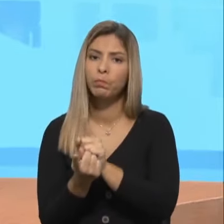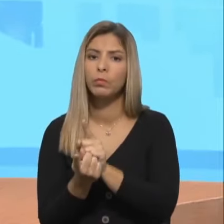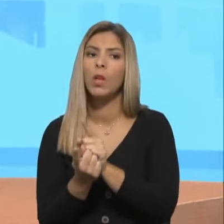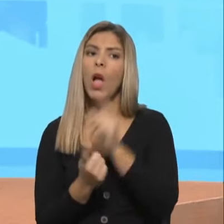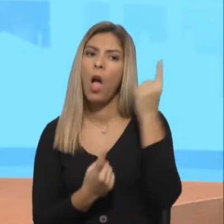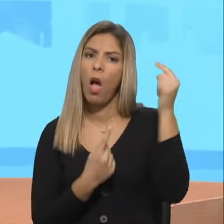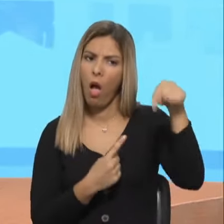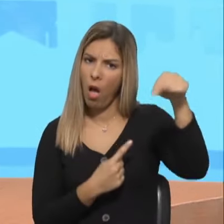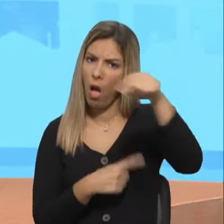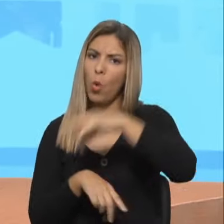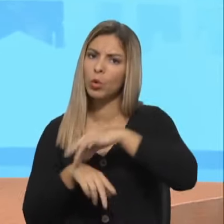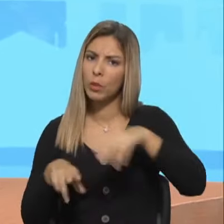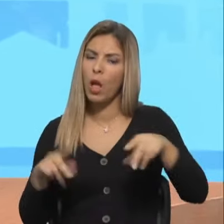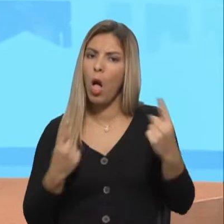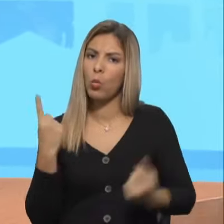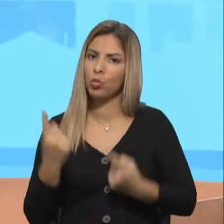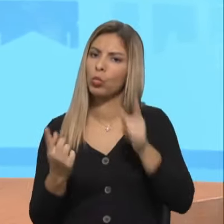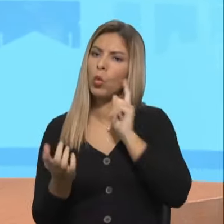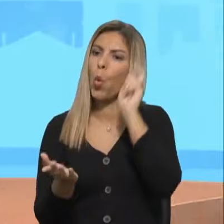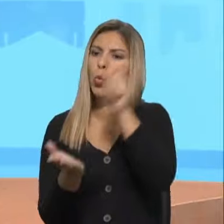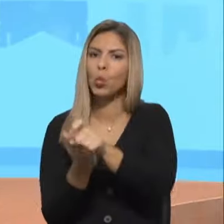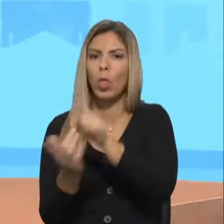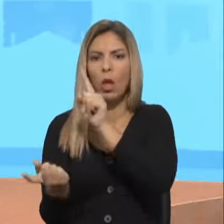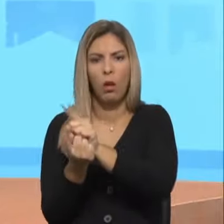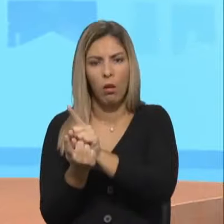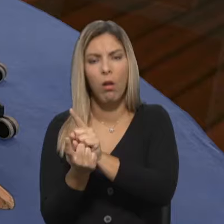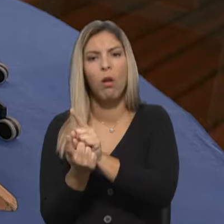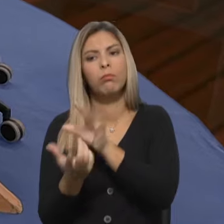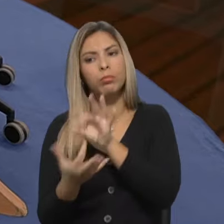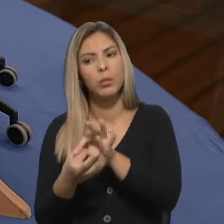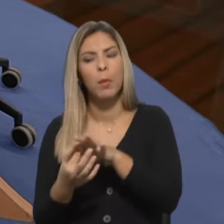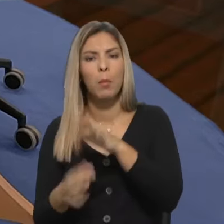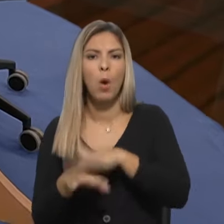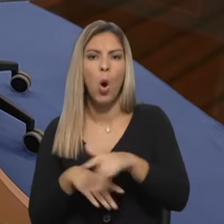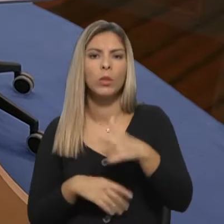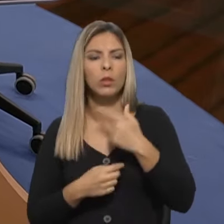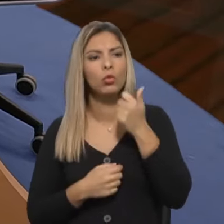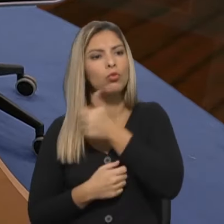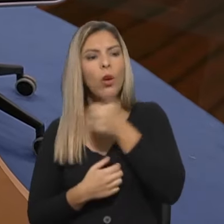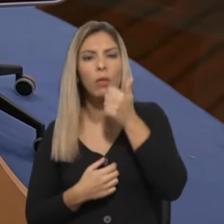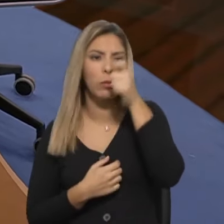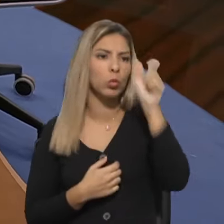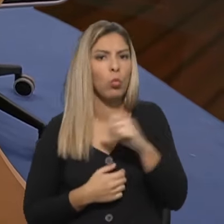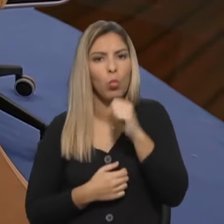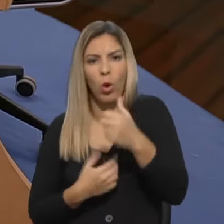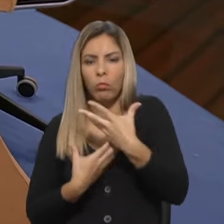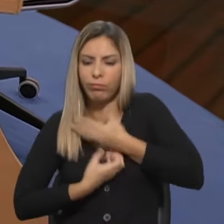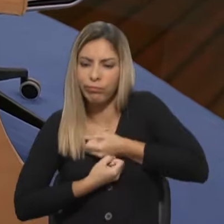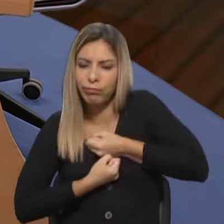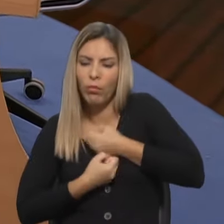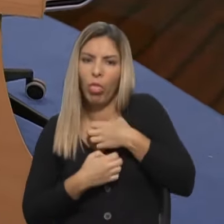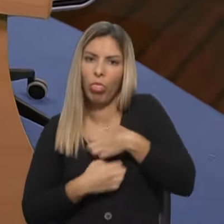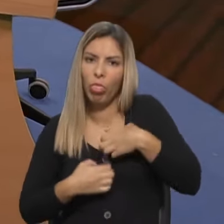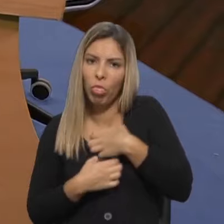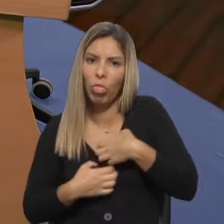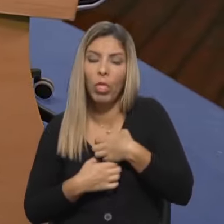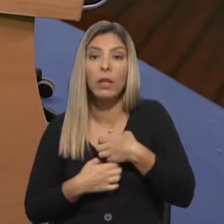hospitais e portanto isso já acontece mas de facto não chega à maior parte da população e portanto o nosso objetivo era é